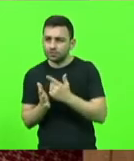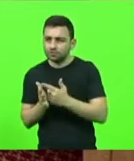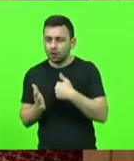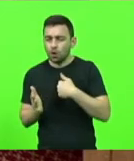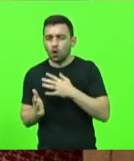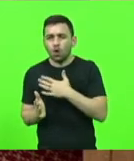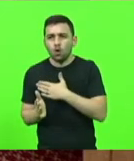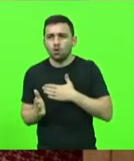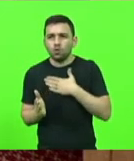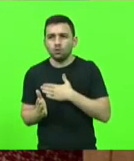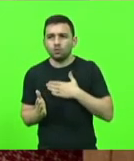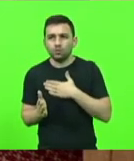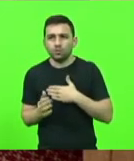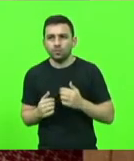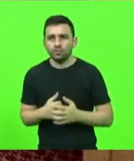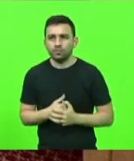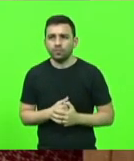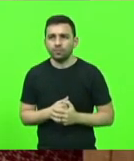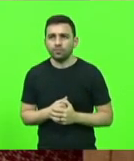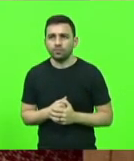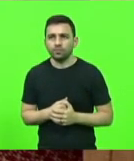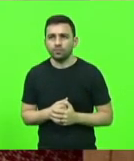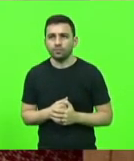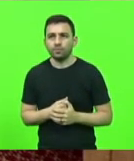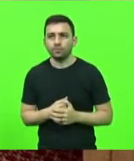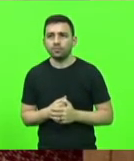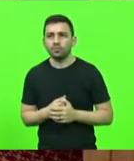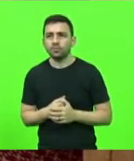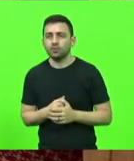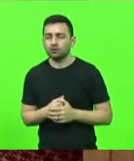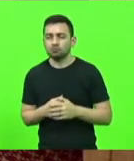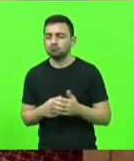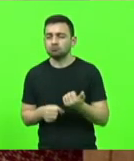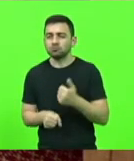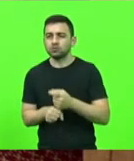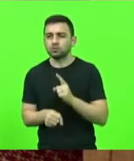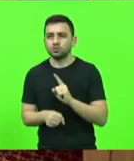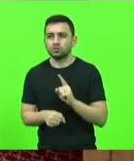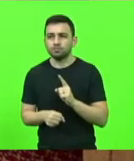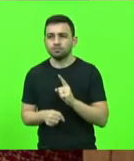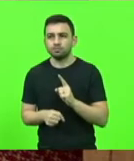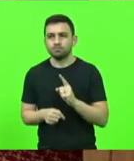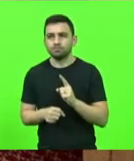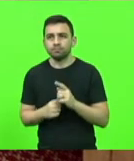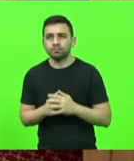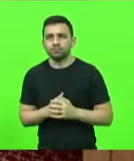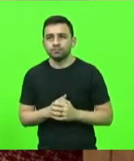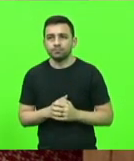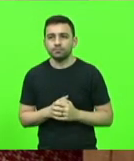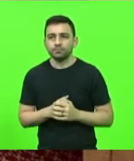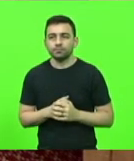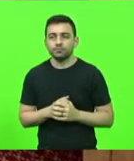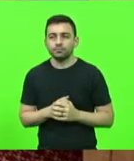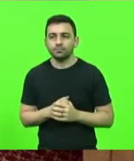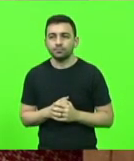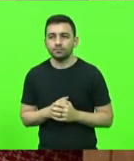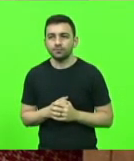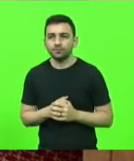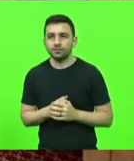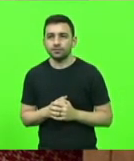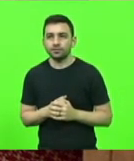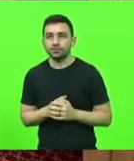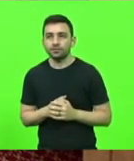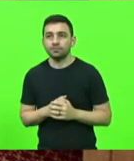porque é algo que é insubstituível e ao mesmo tempo fiorama